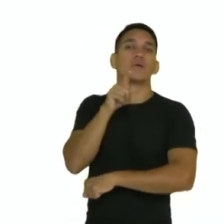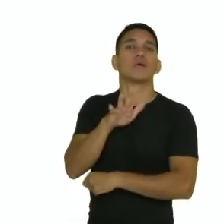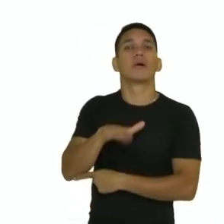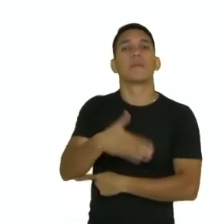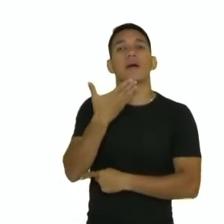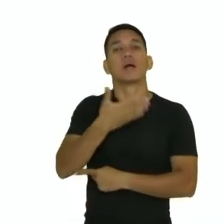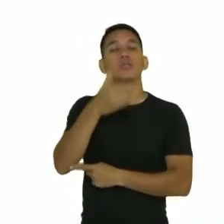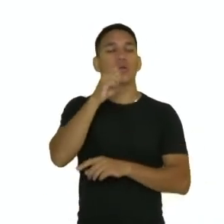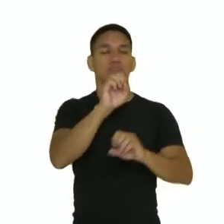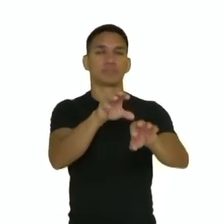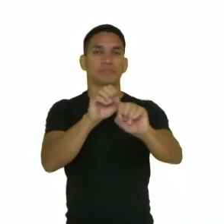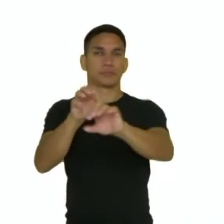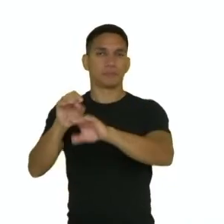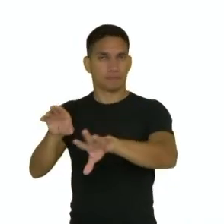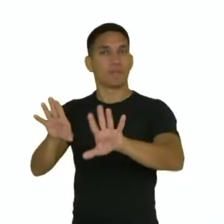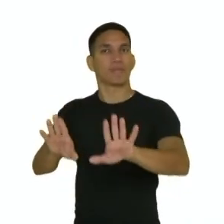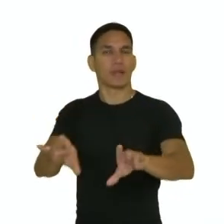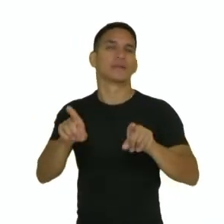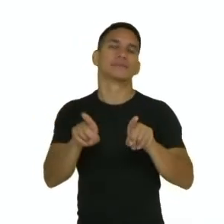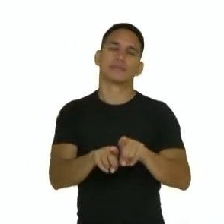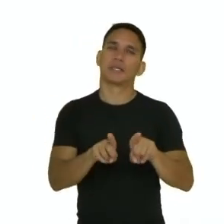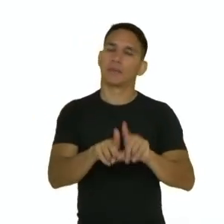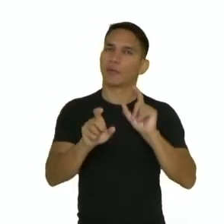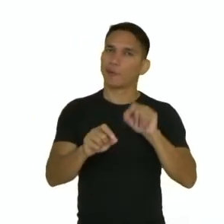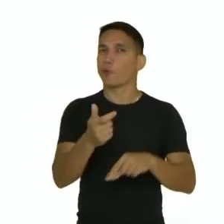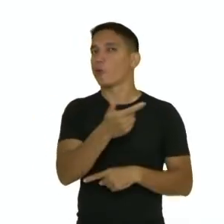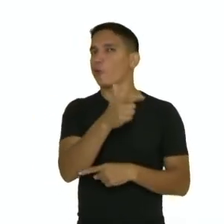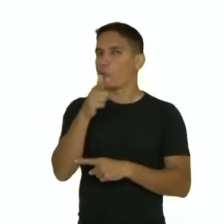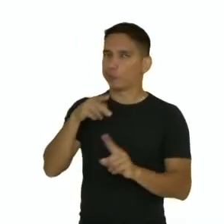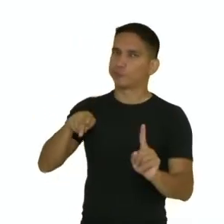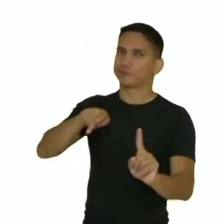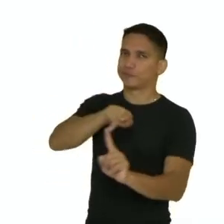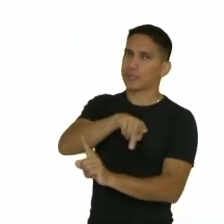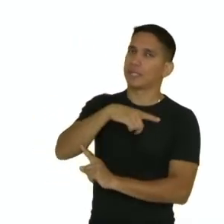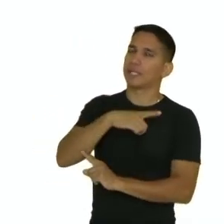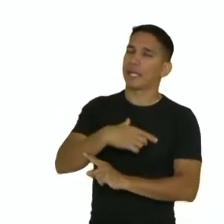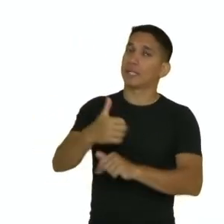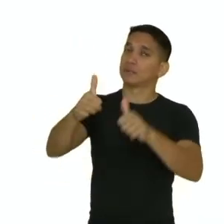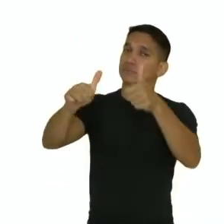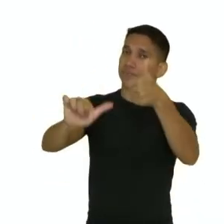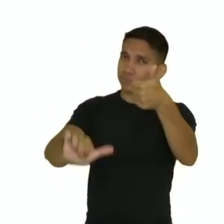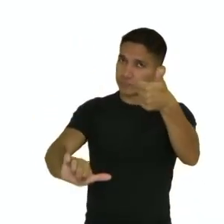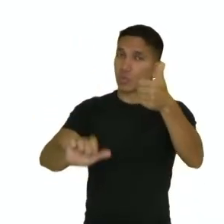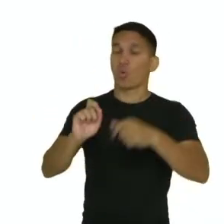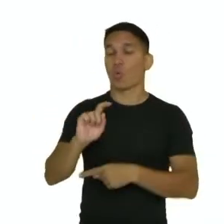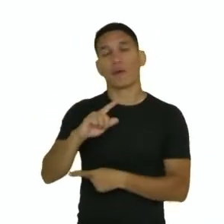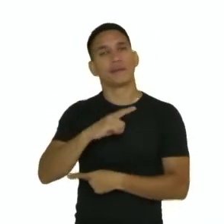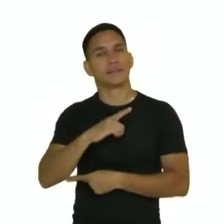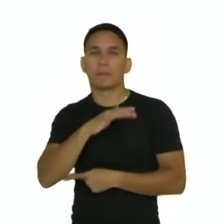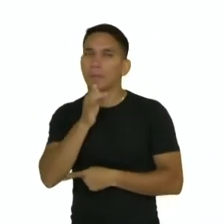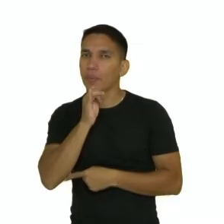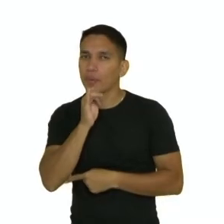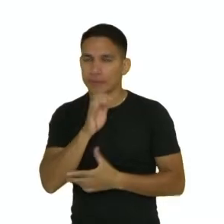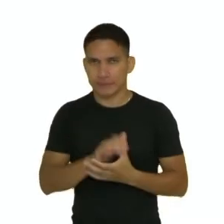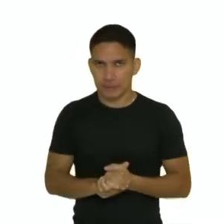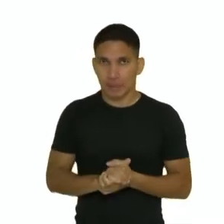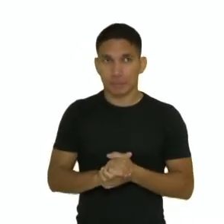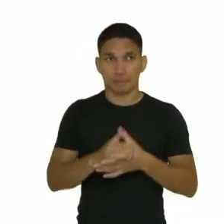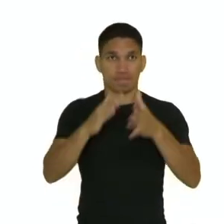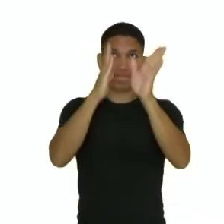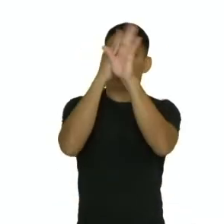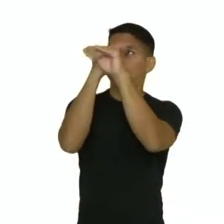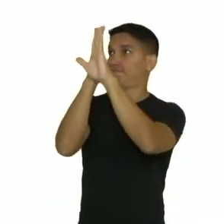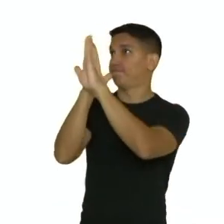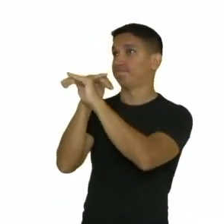otimizar o ensino. Porém, por outro lado, existem também algumas desvantagens, como a possibilidade de distrações